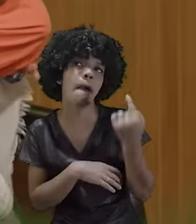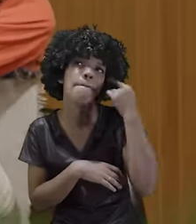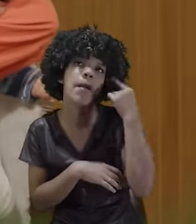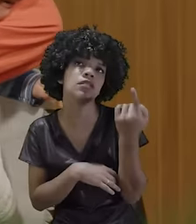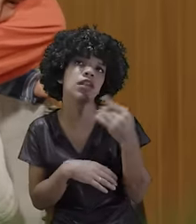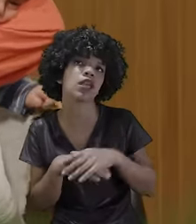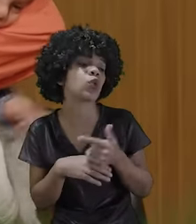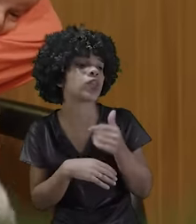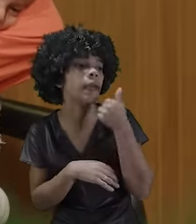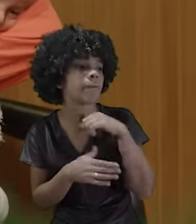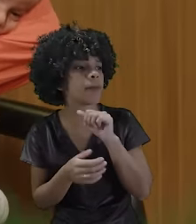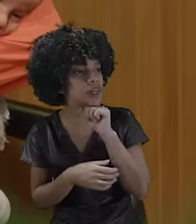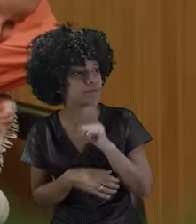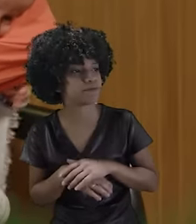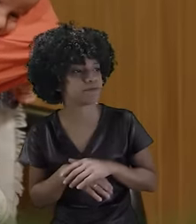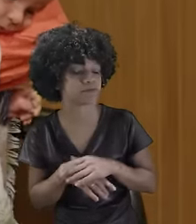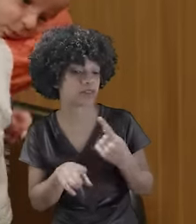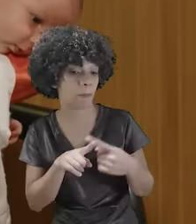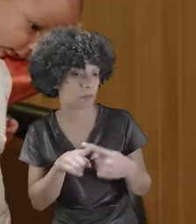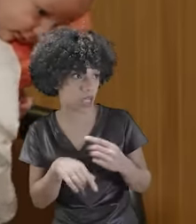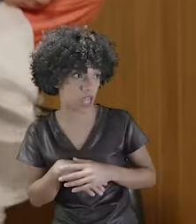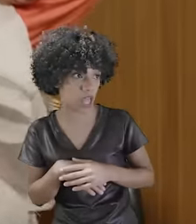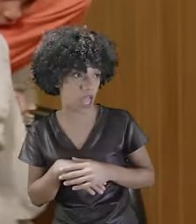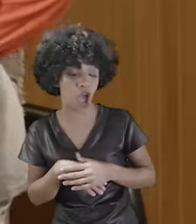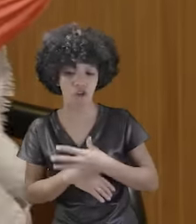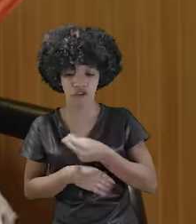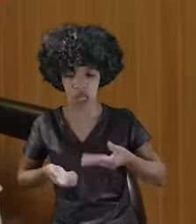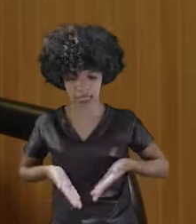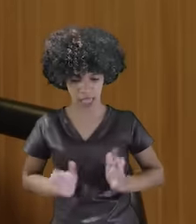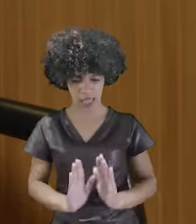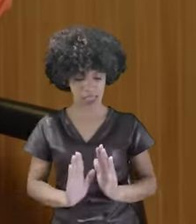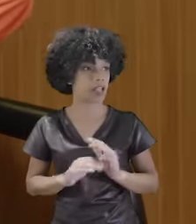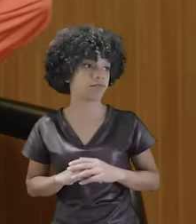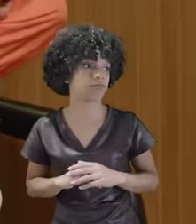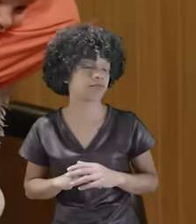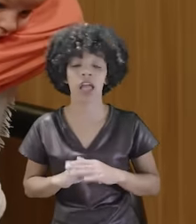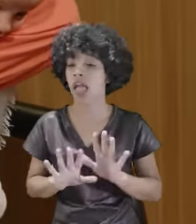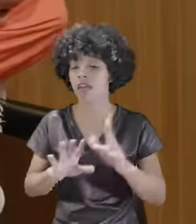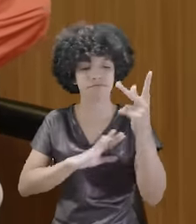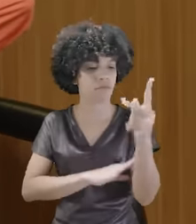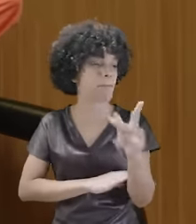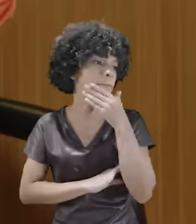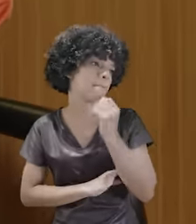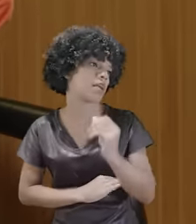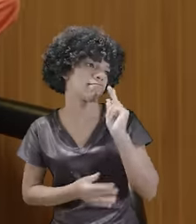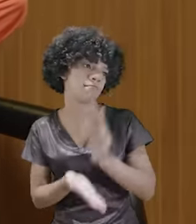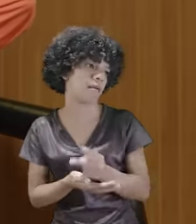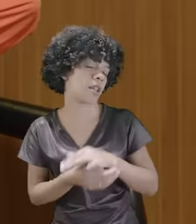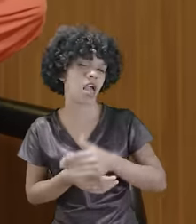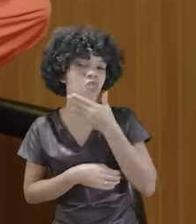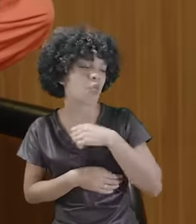tem nem mais eles nasceu assim que deles pronto uma vez eu fui lá na polícia para cantar porque ele fiquei